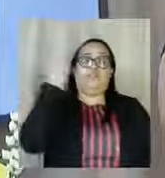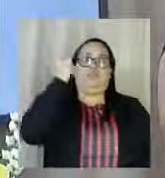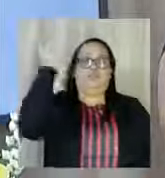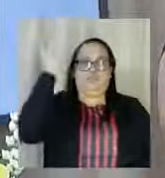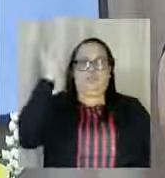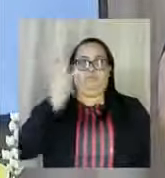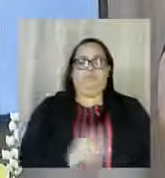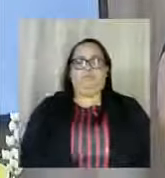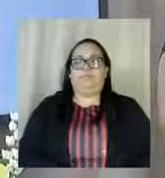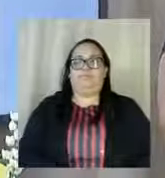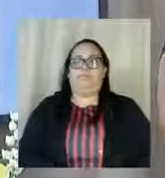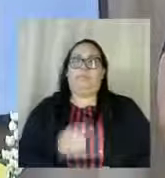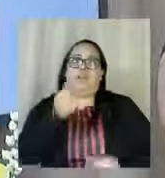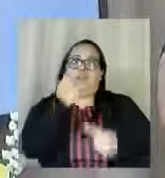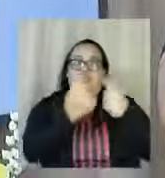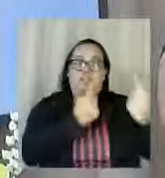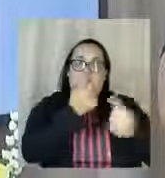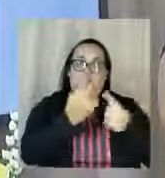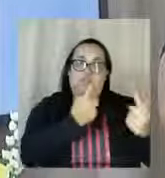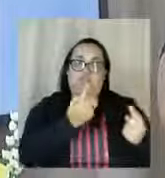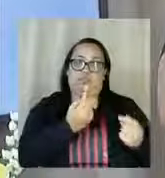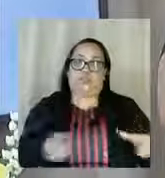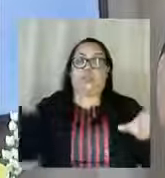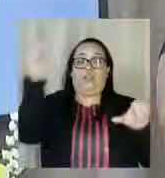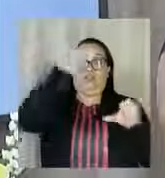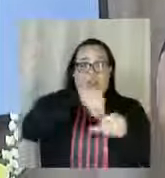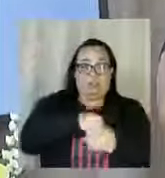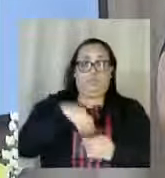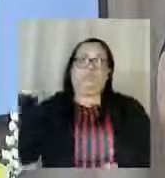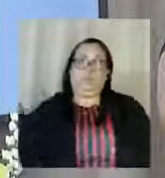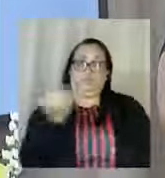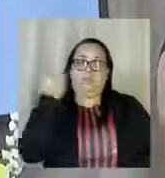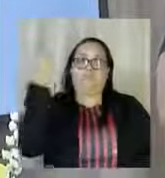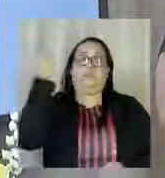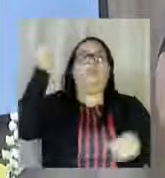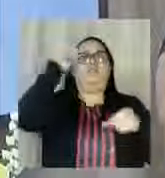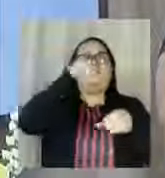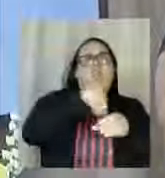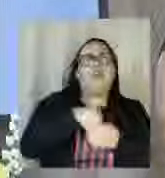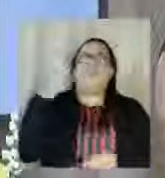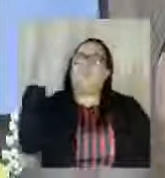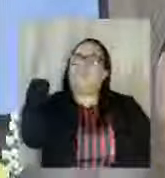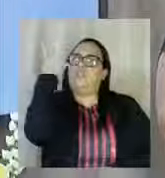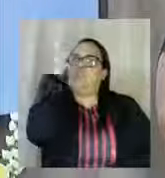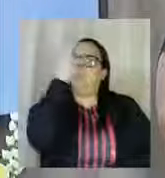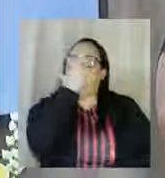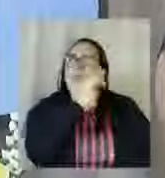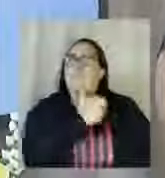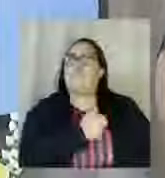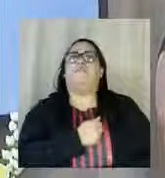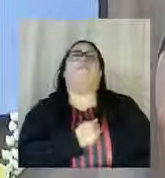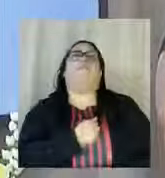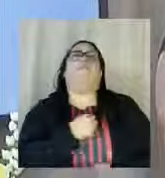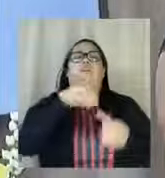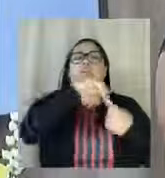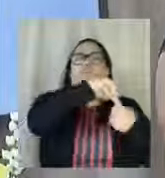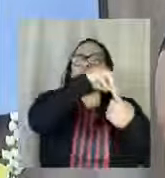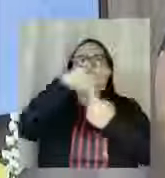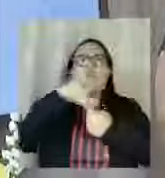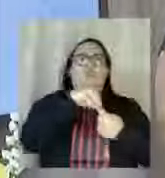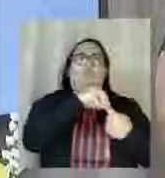valorizando-as, a cada uma dentro da sua importância e dentro da sua beleza, da beleza da singularidade, a gente